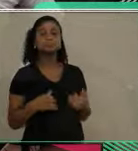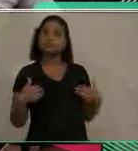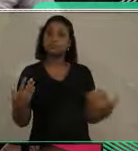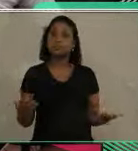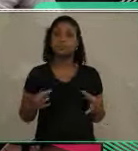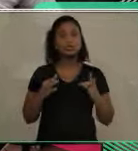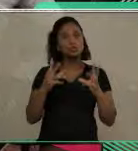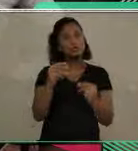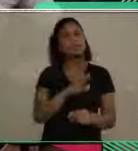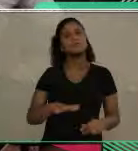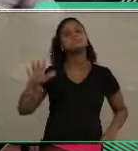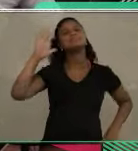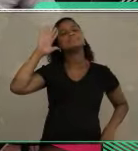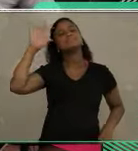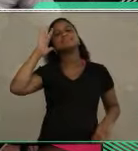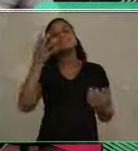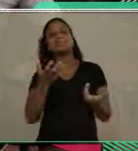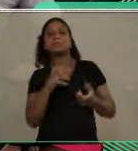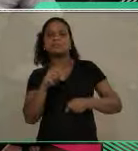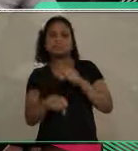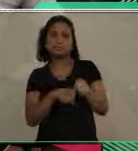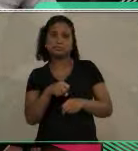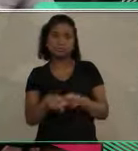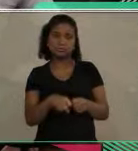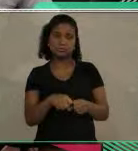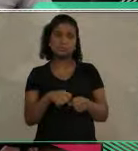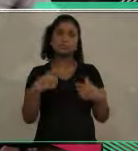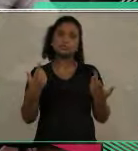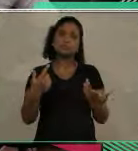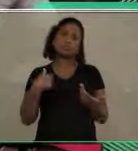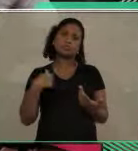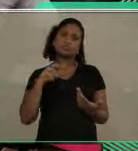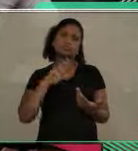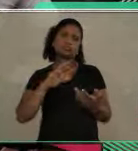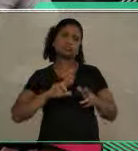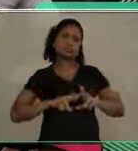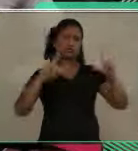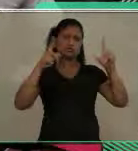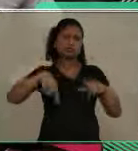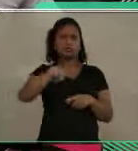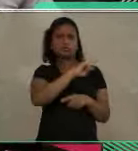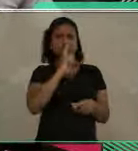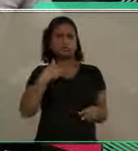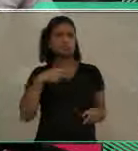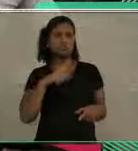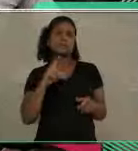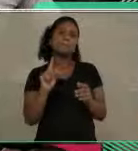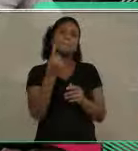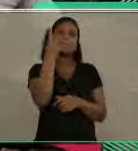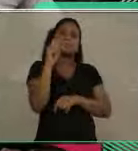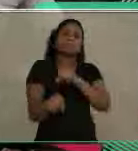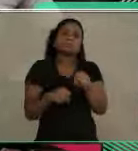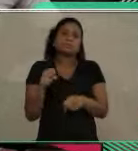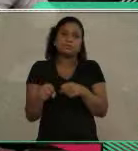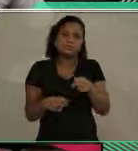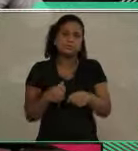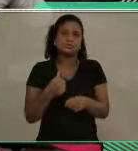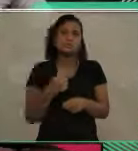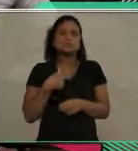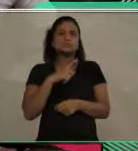bicicleta eu não fui diferente tive a minha primeira bicicleta e tomei muito gosto e